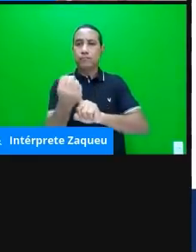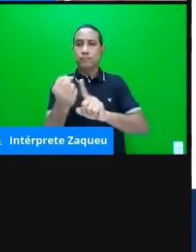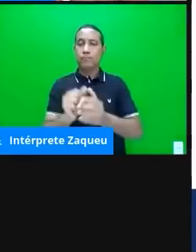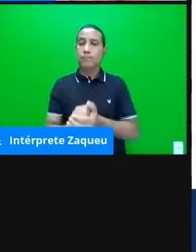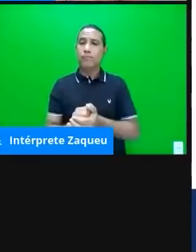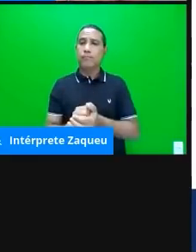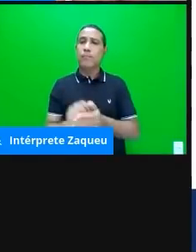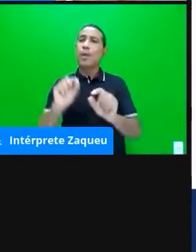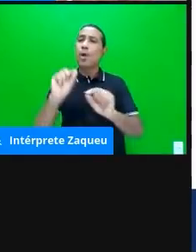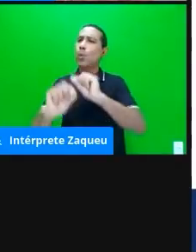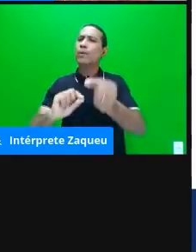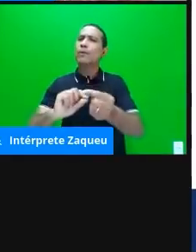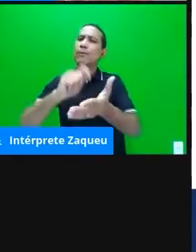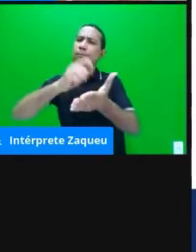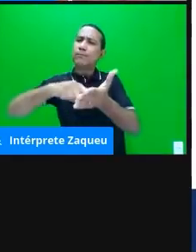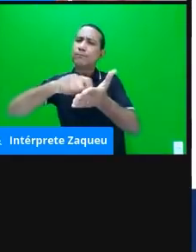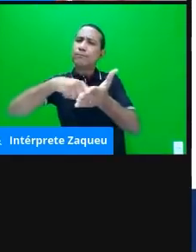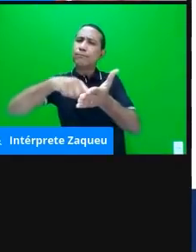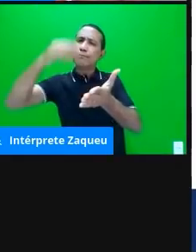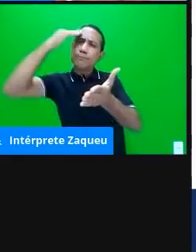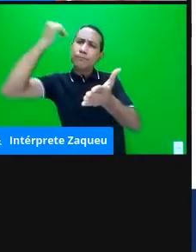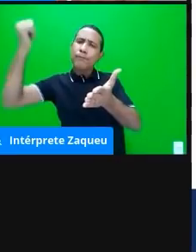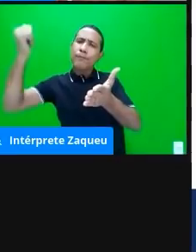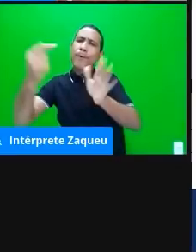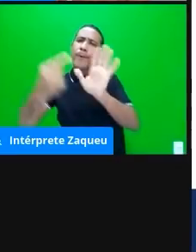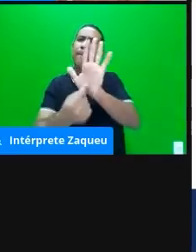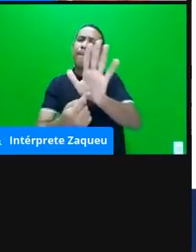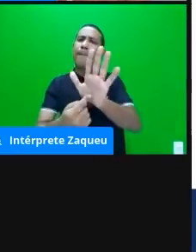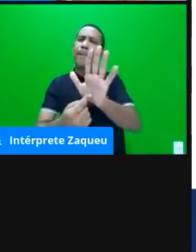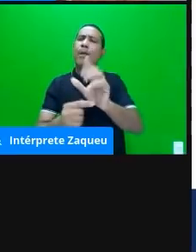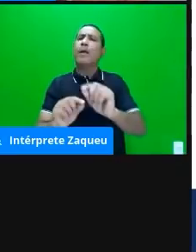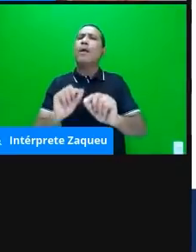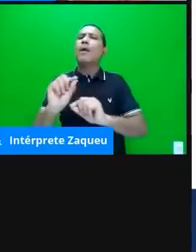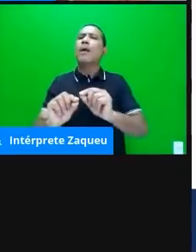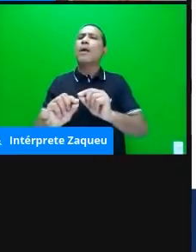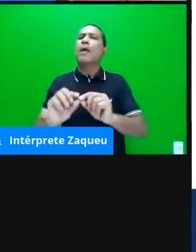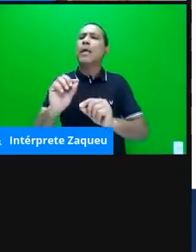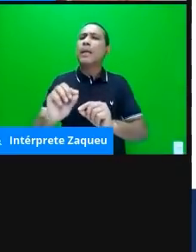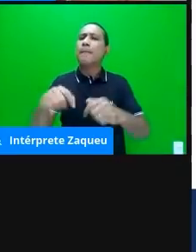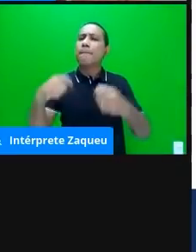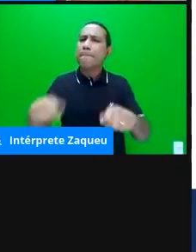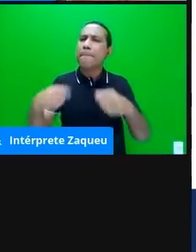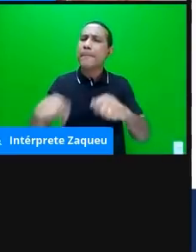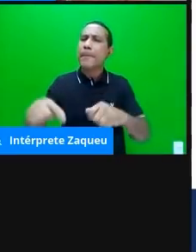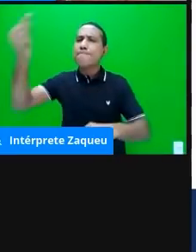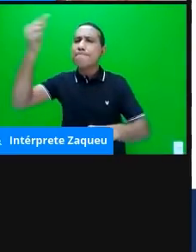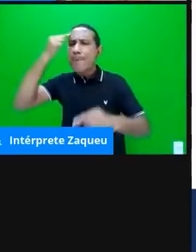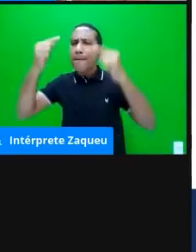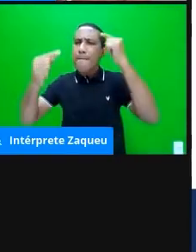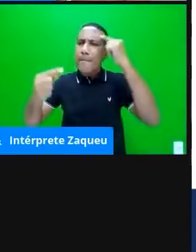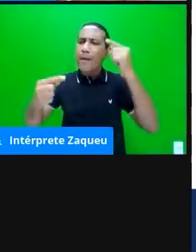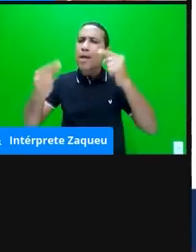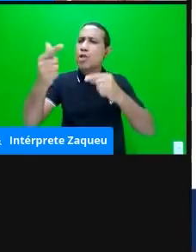apontam? Elas apontam para a necessidade de nós repensarmos o ensino da língua e também a